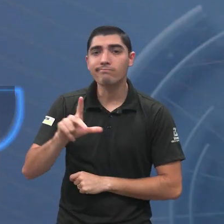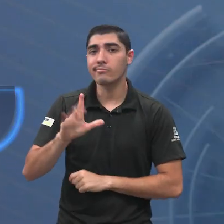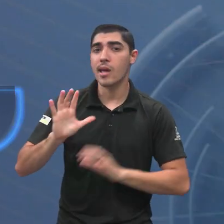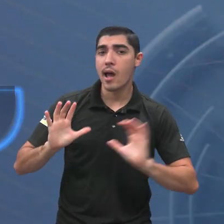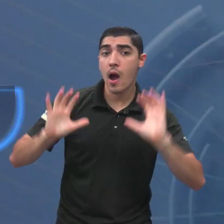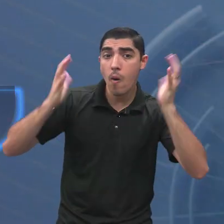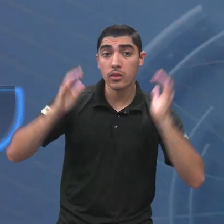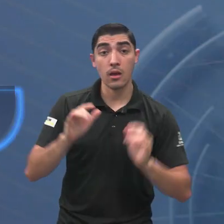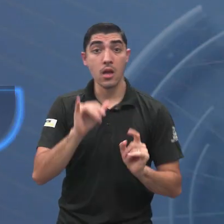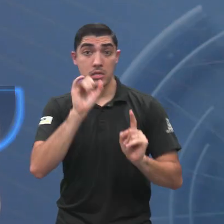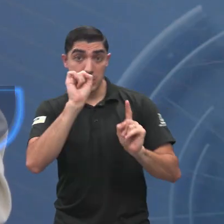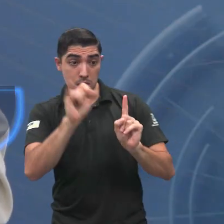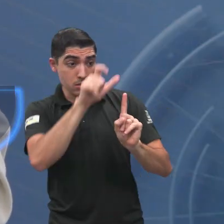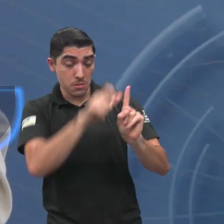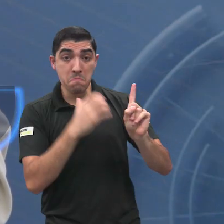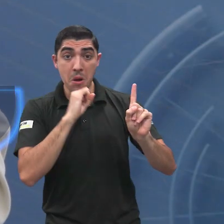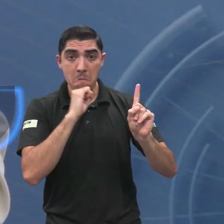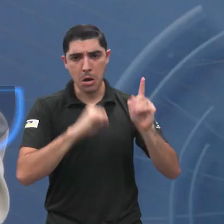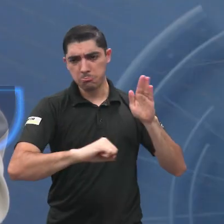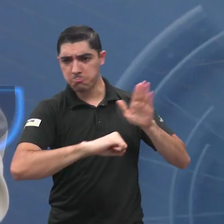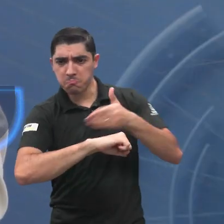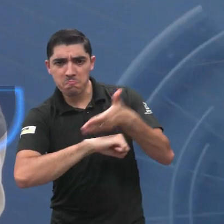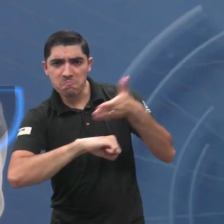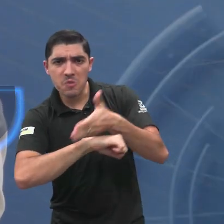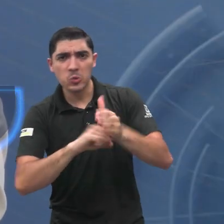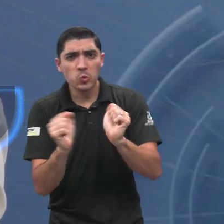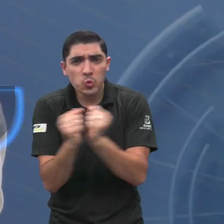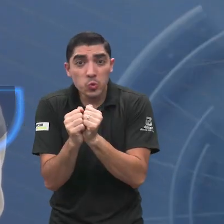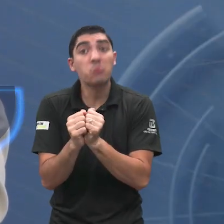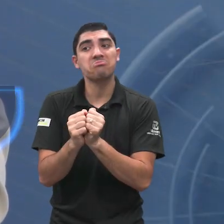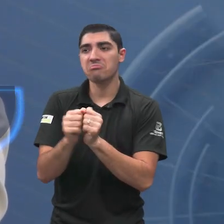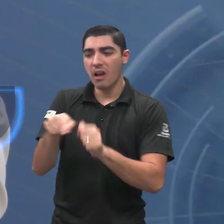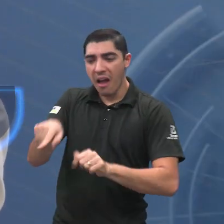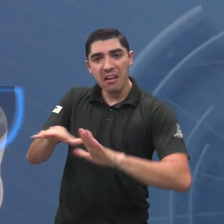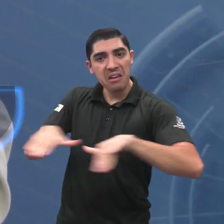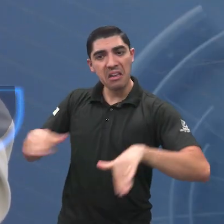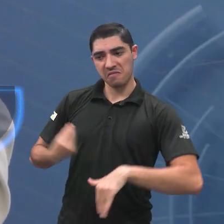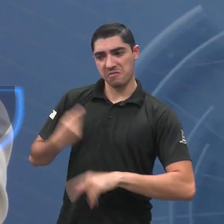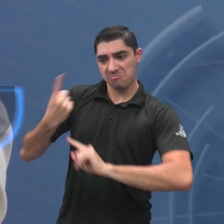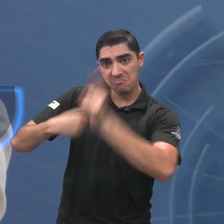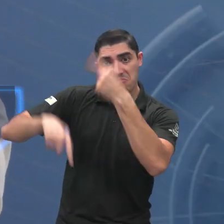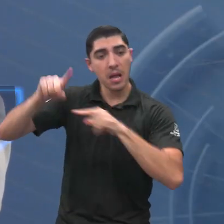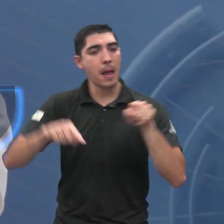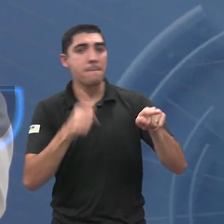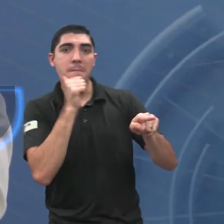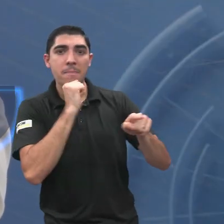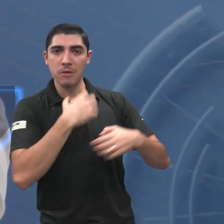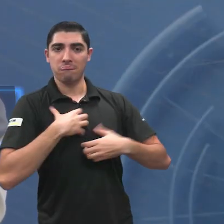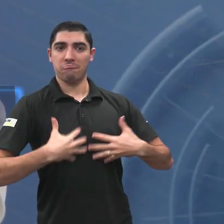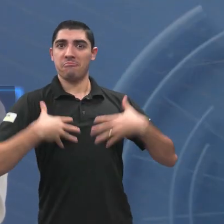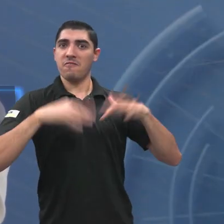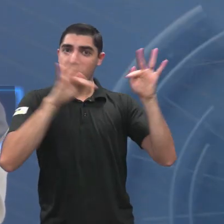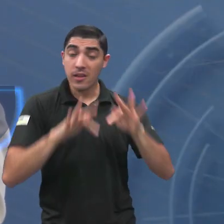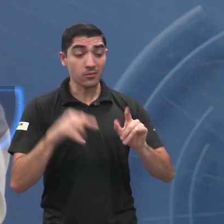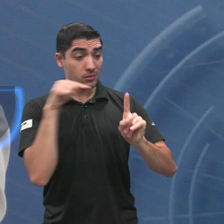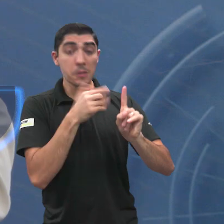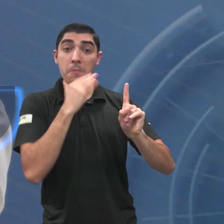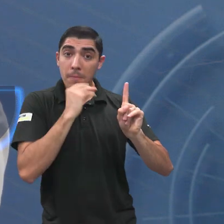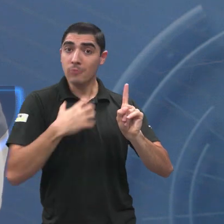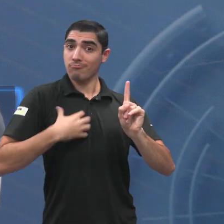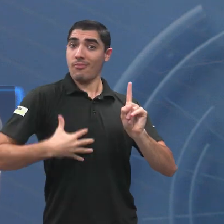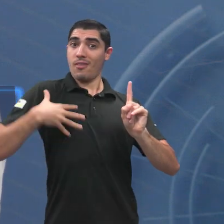pai participa, todo mundo ganha, né? A criança, a mãe e o próprio pai. E para ajudar a gente